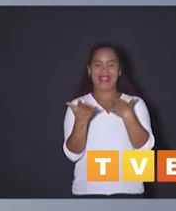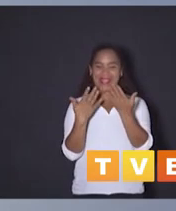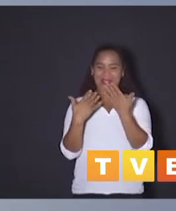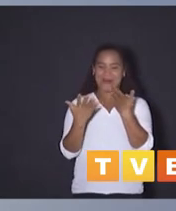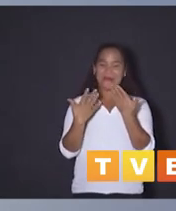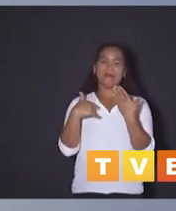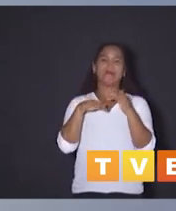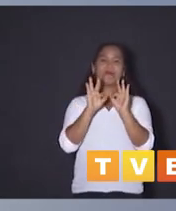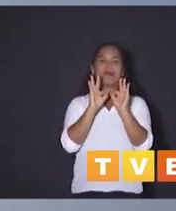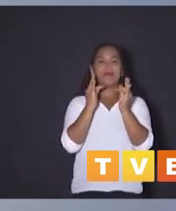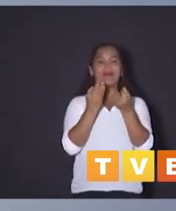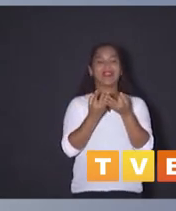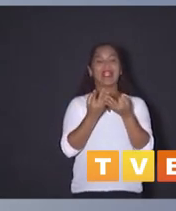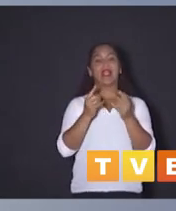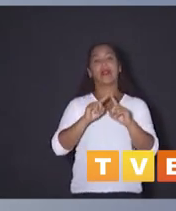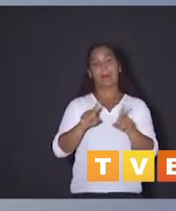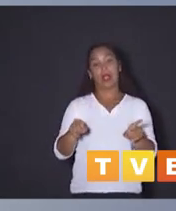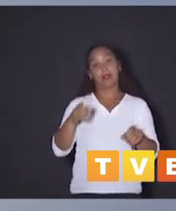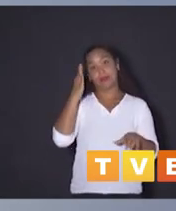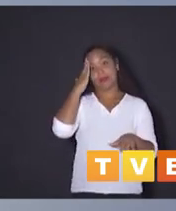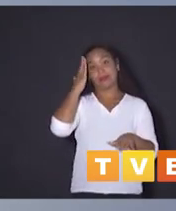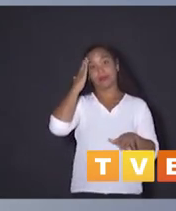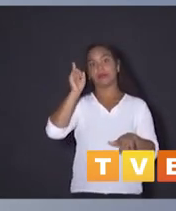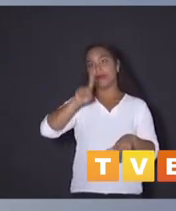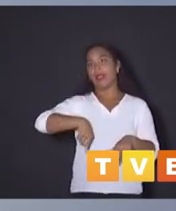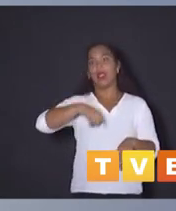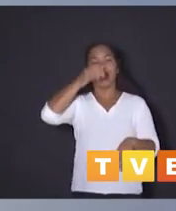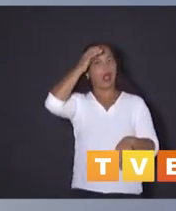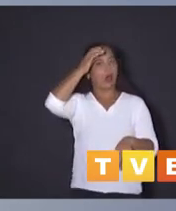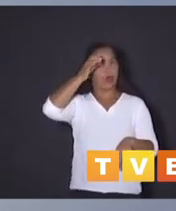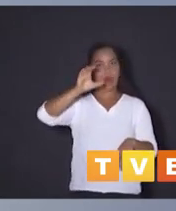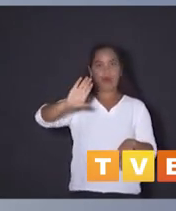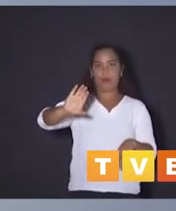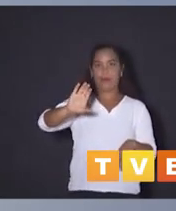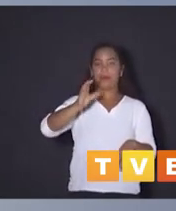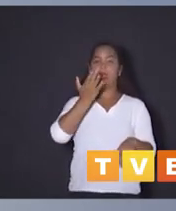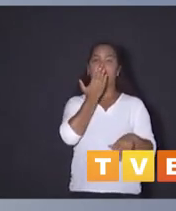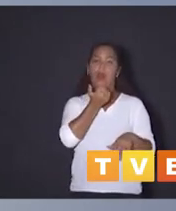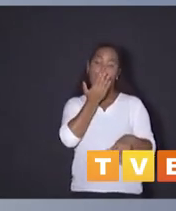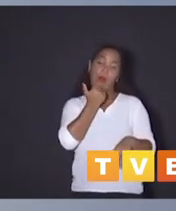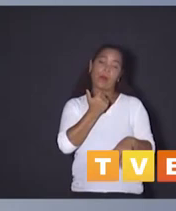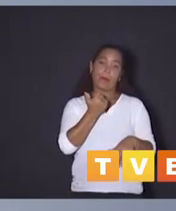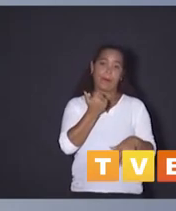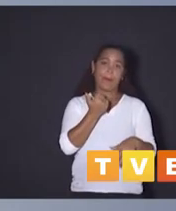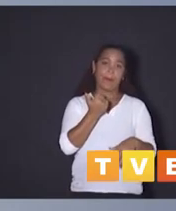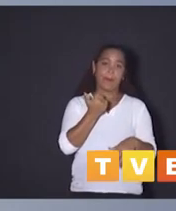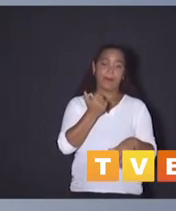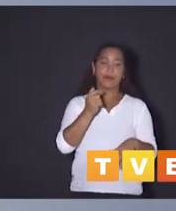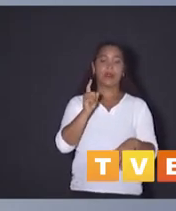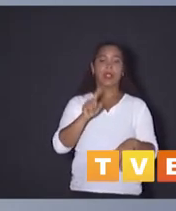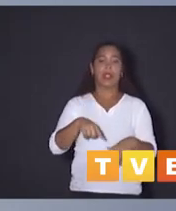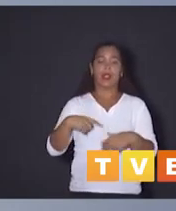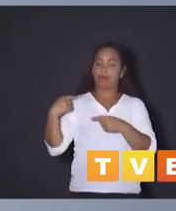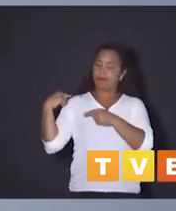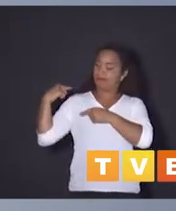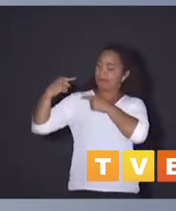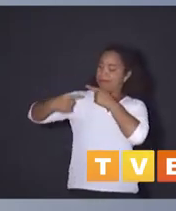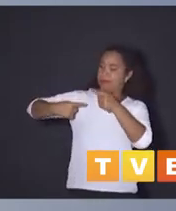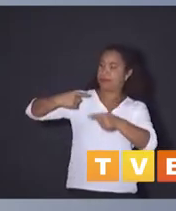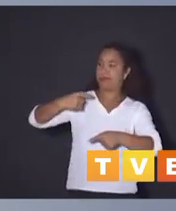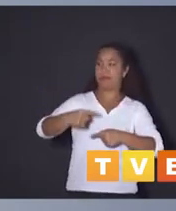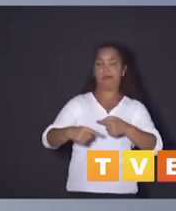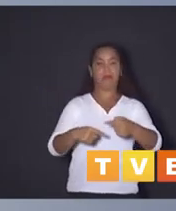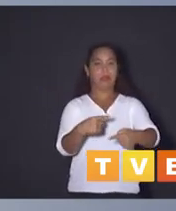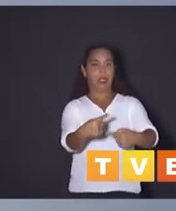mas evidentemente que é um ato cultural nós a nossa alimentação ela em grande parte fruto de um processo histórico da